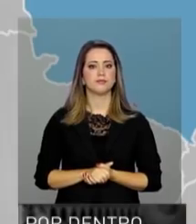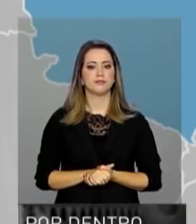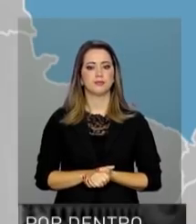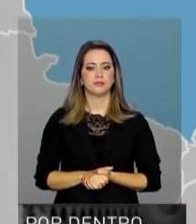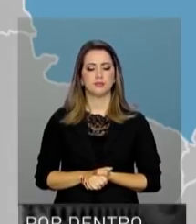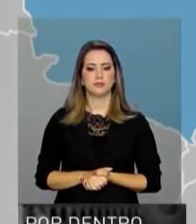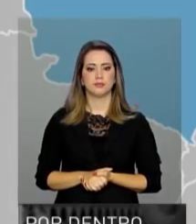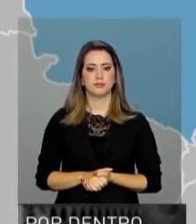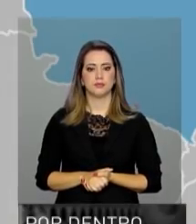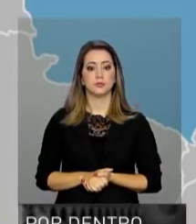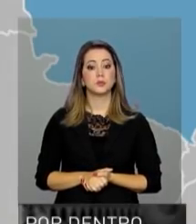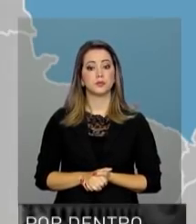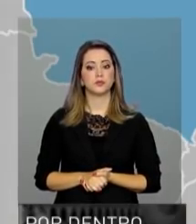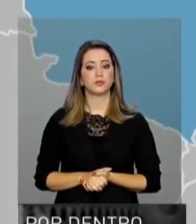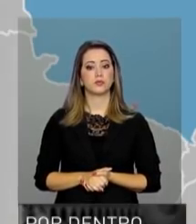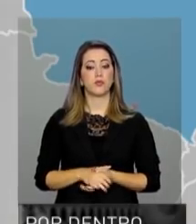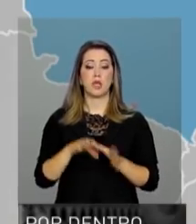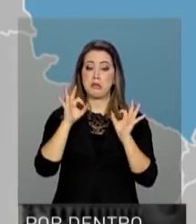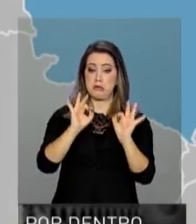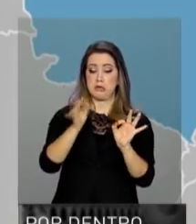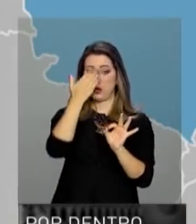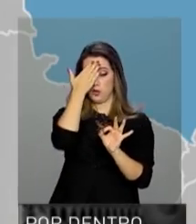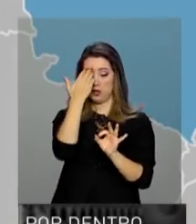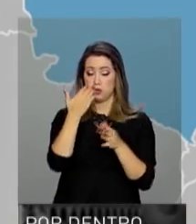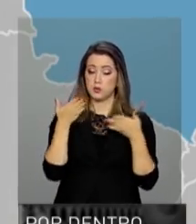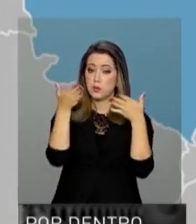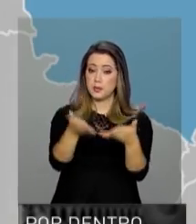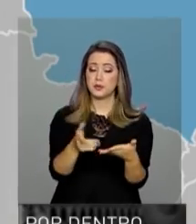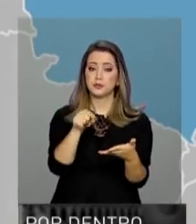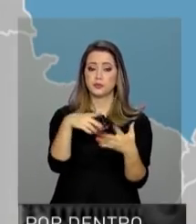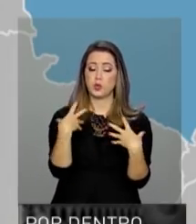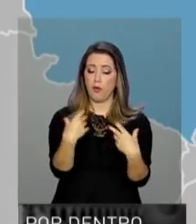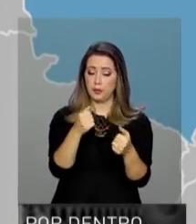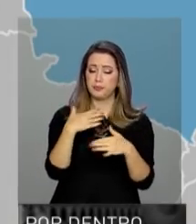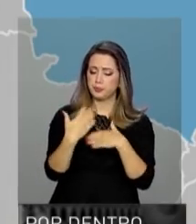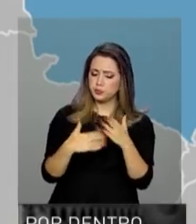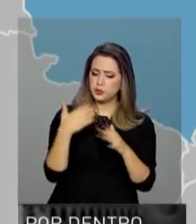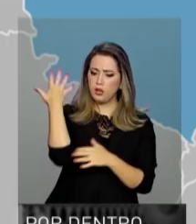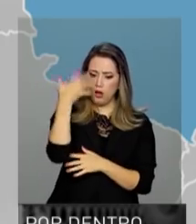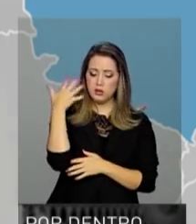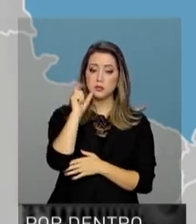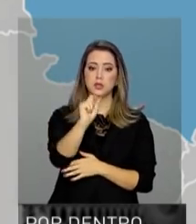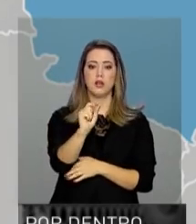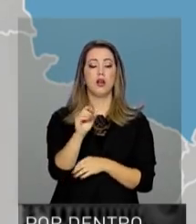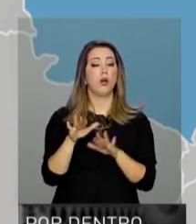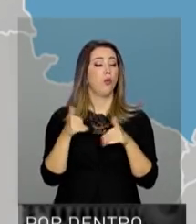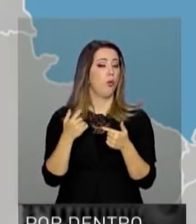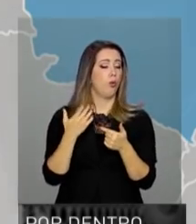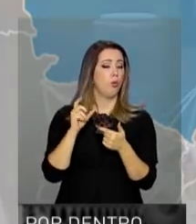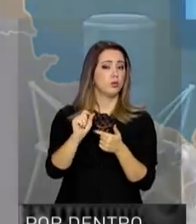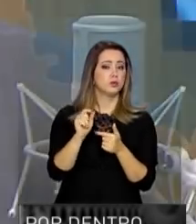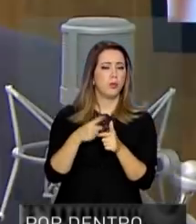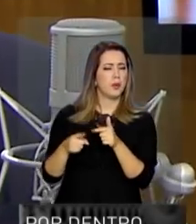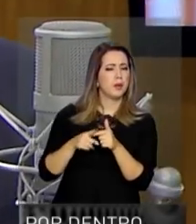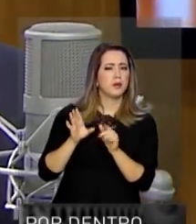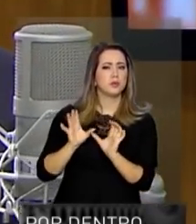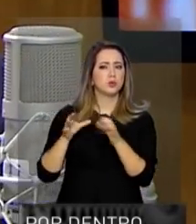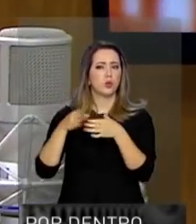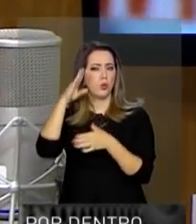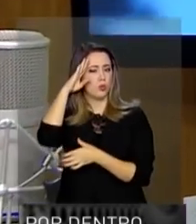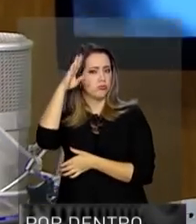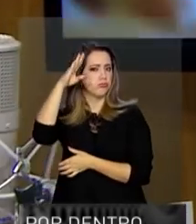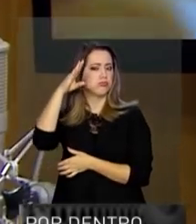Perfeito, Rubens, eu agradeço a sua pergunta, agradeço a sua participação. Vamos lá. O que acontece com a questão dos militares e das Forças Armadas? Eu costumo